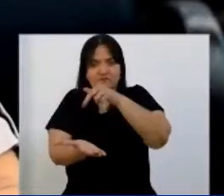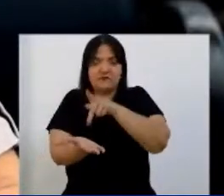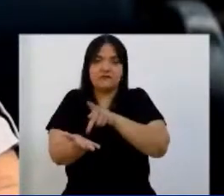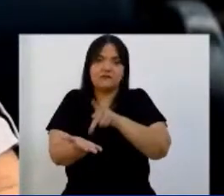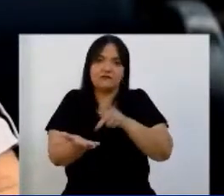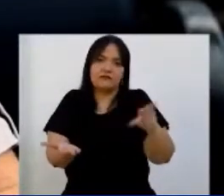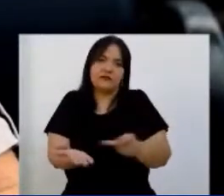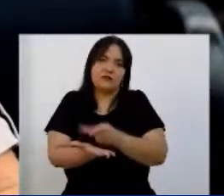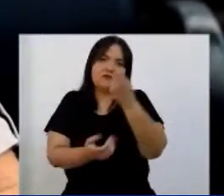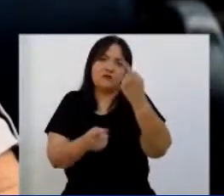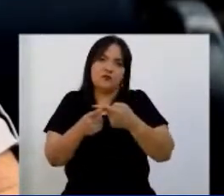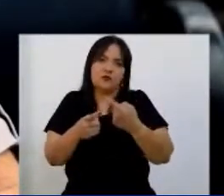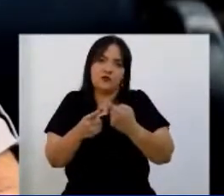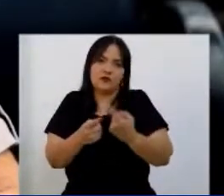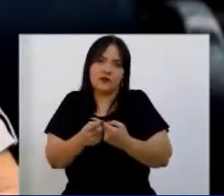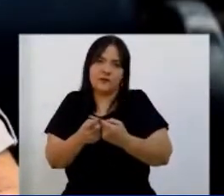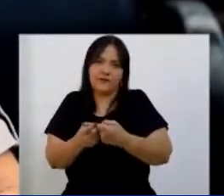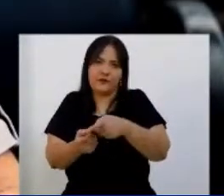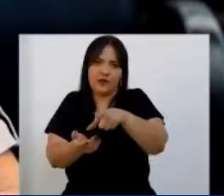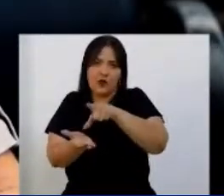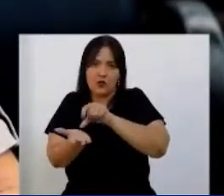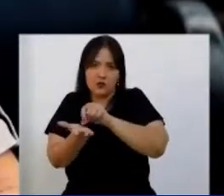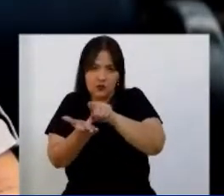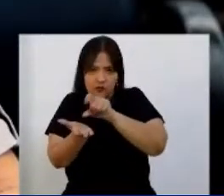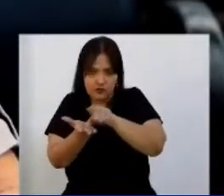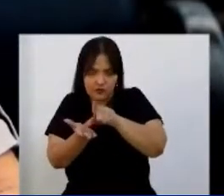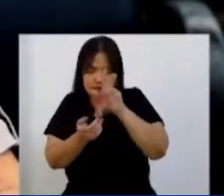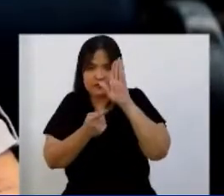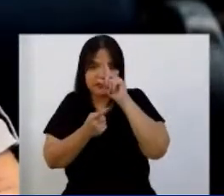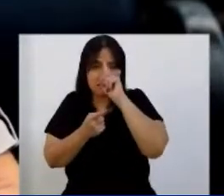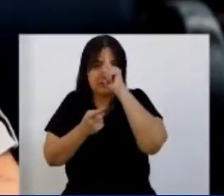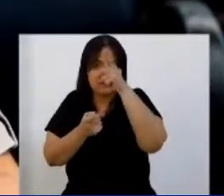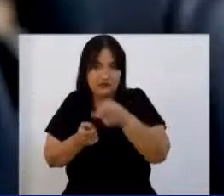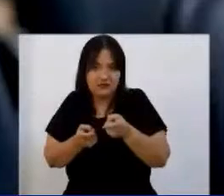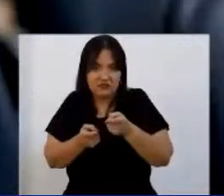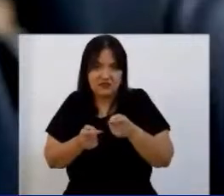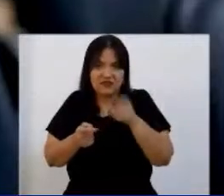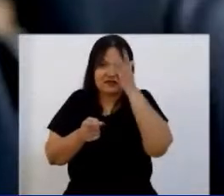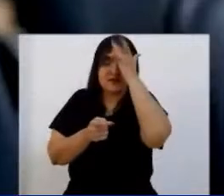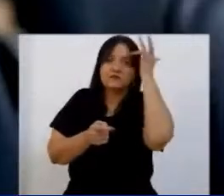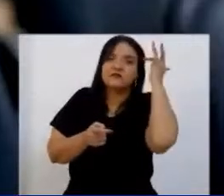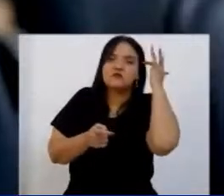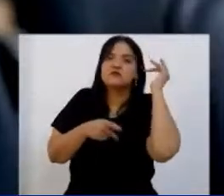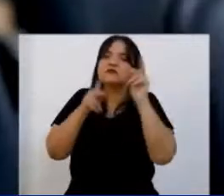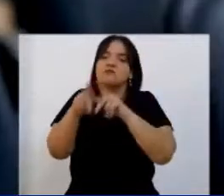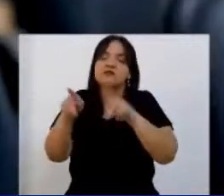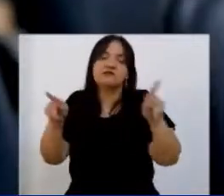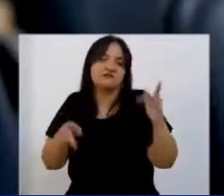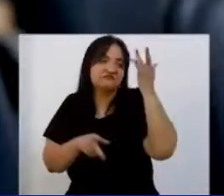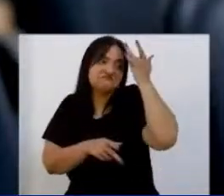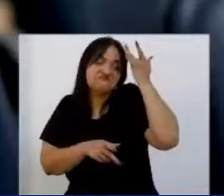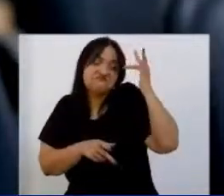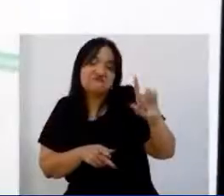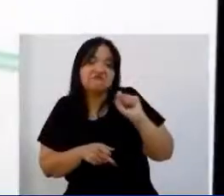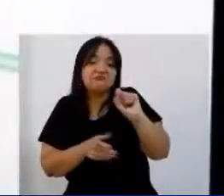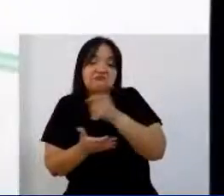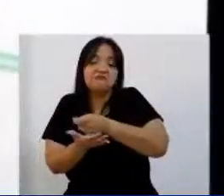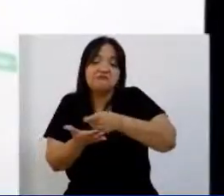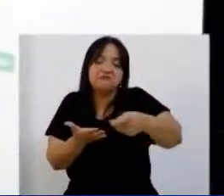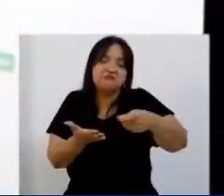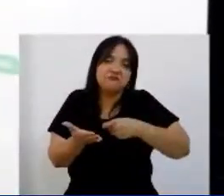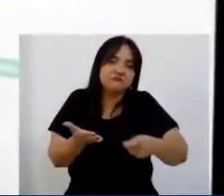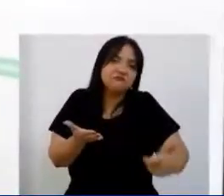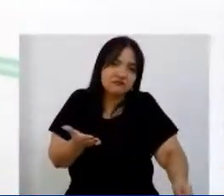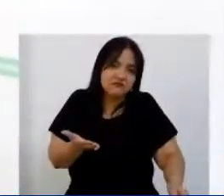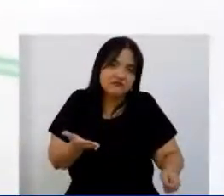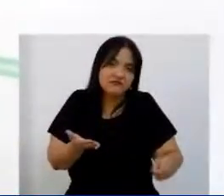a validade mesmo da avaliação, porque os resumos são enviados e eles são avaliados de forma a cegas, que a gente fala, a